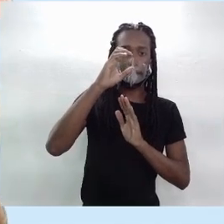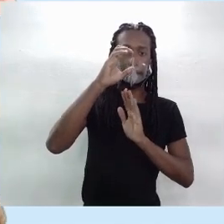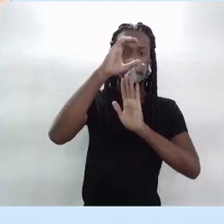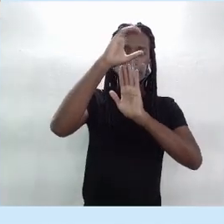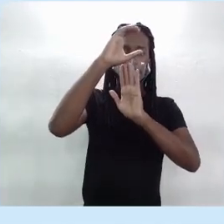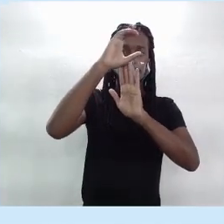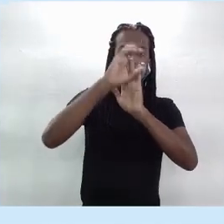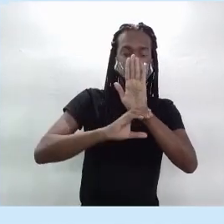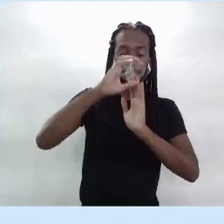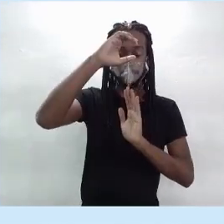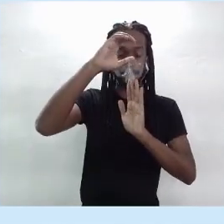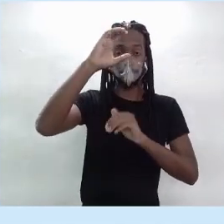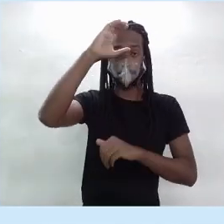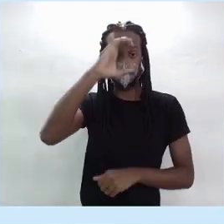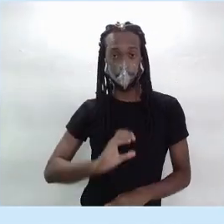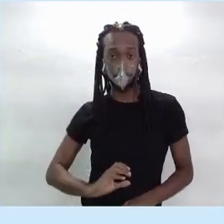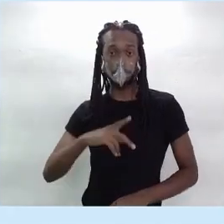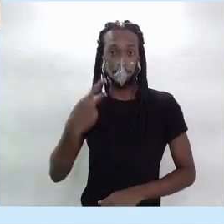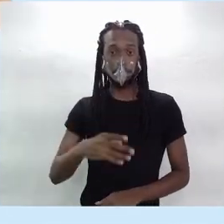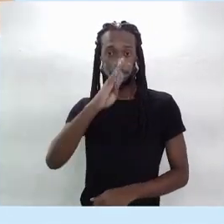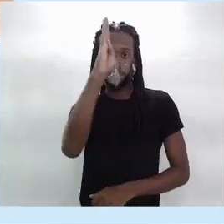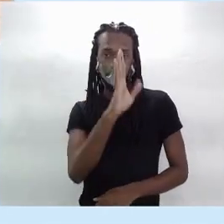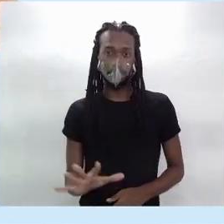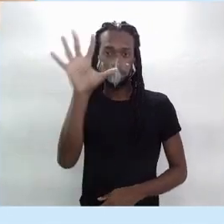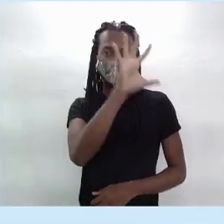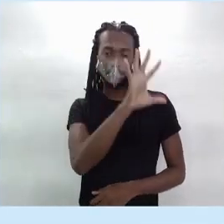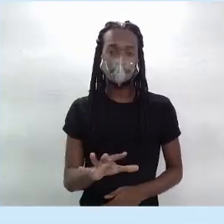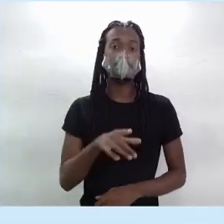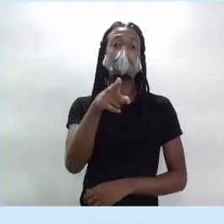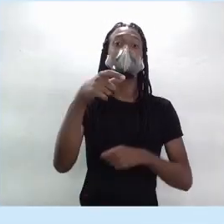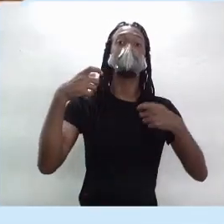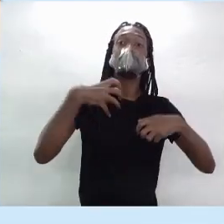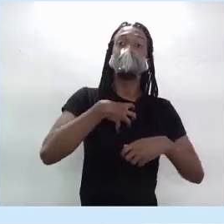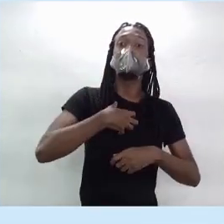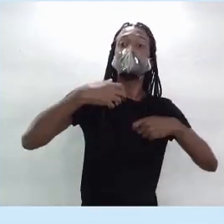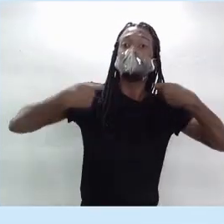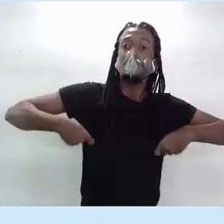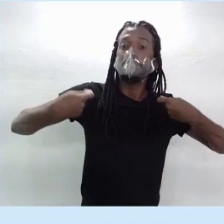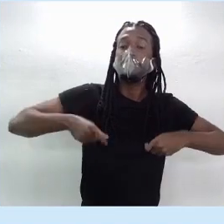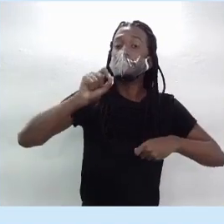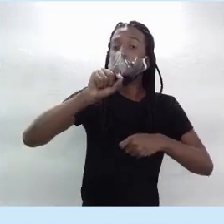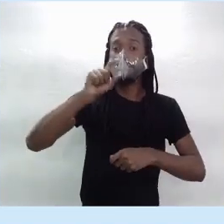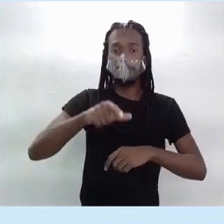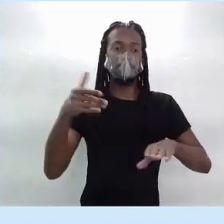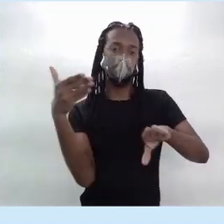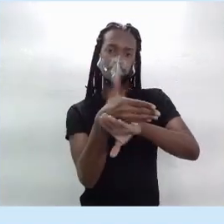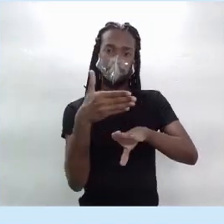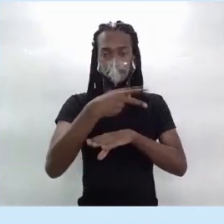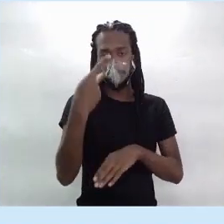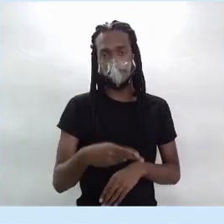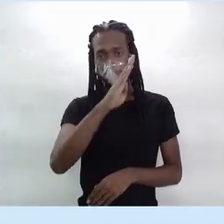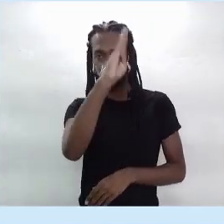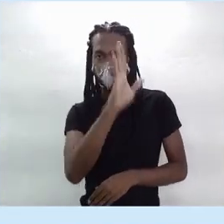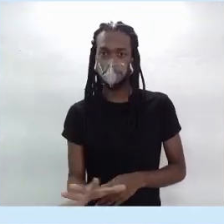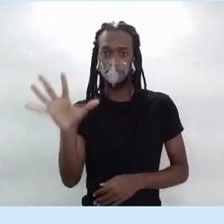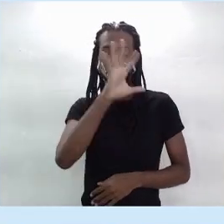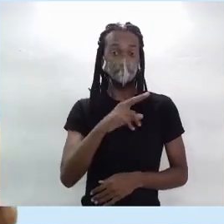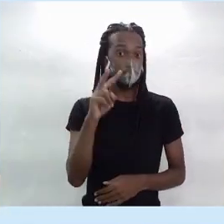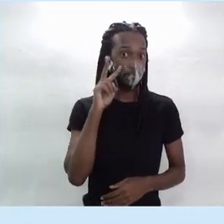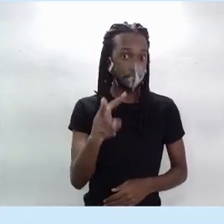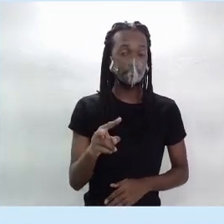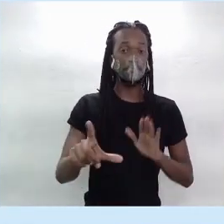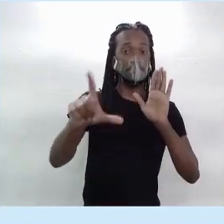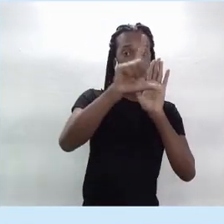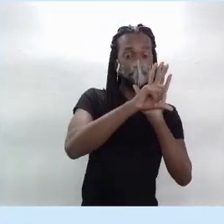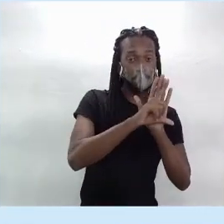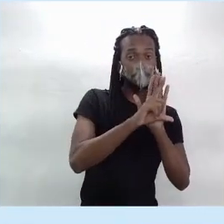estudante, também se sentir o quê? Participante desse Estado, o Brasil. Veja a lei, a